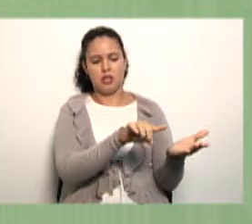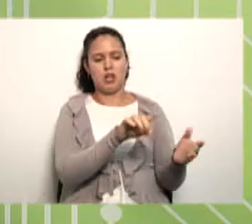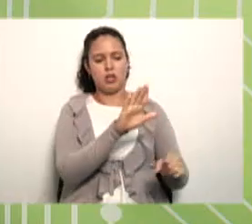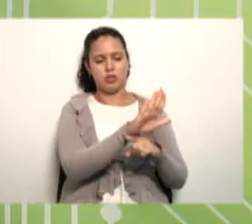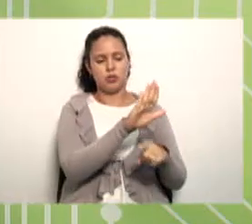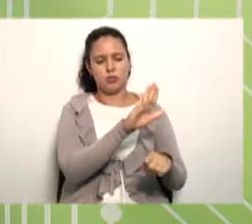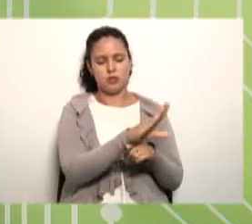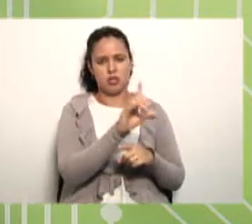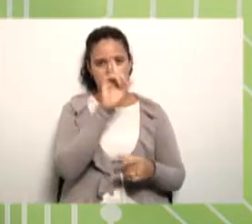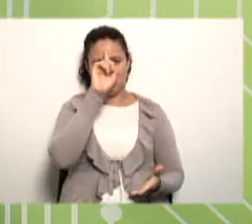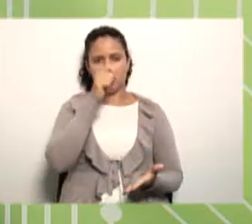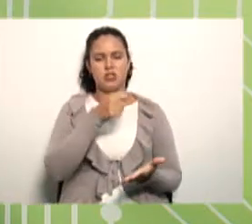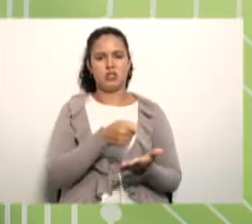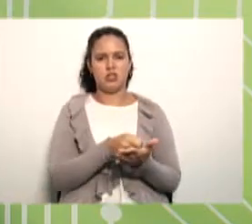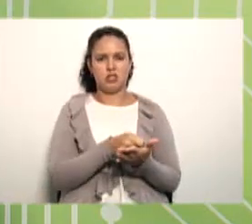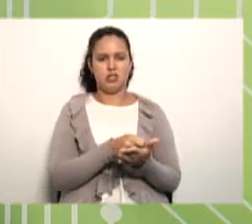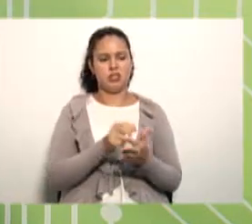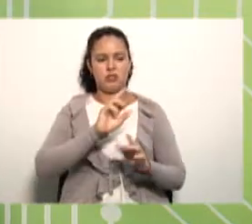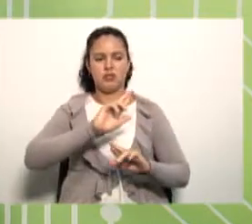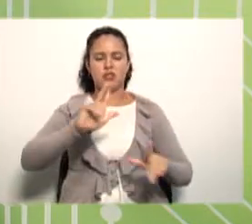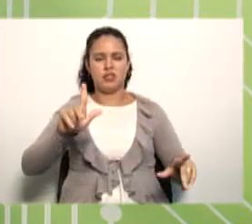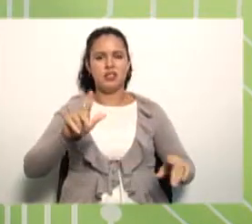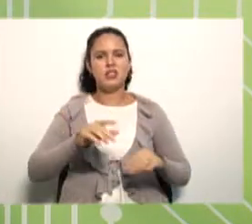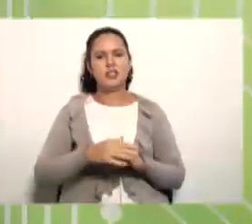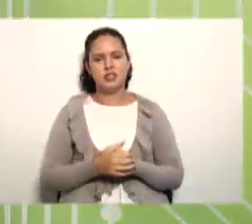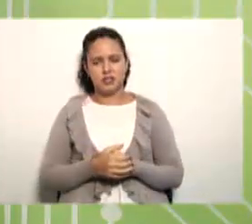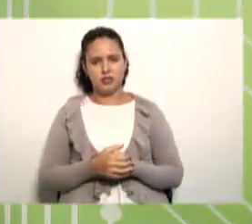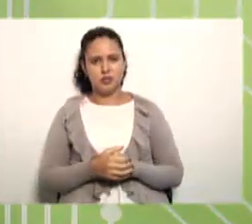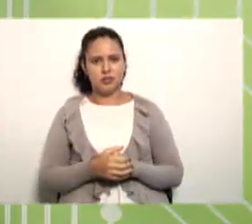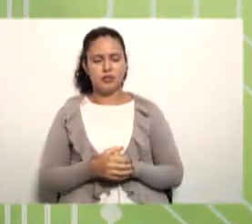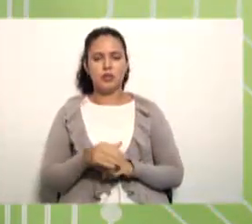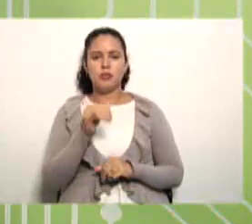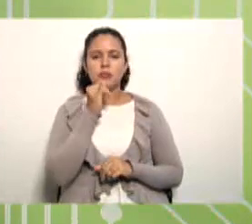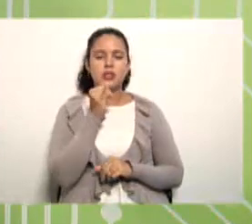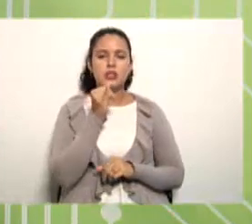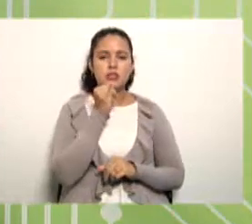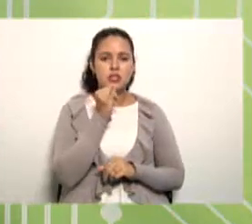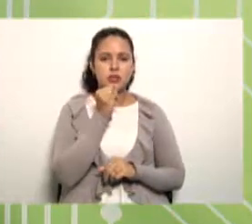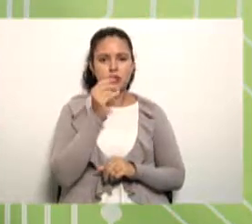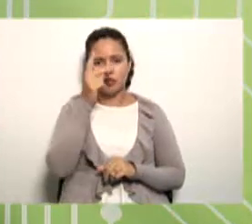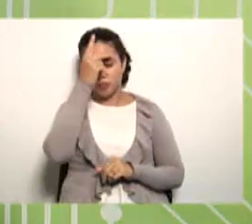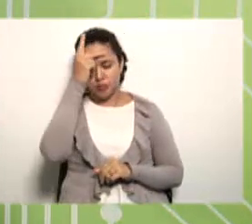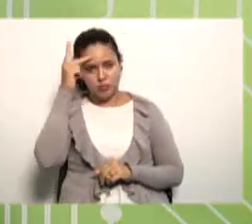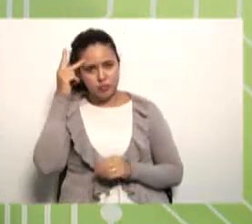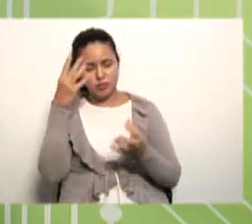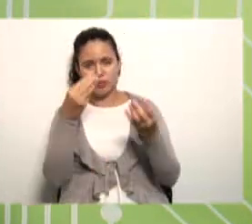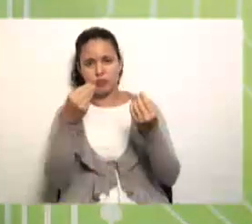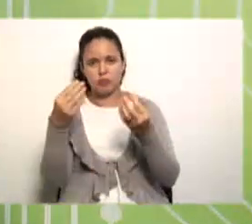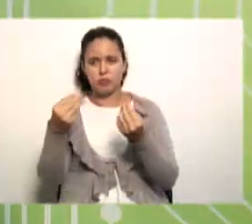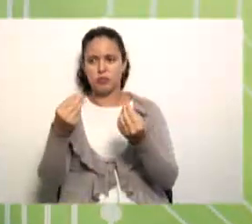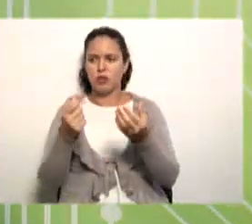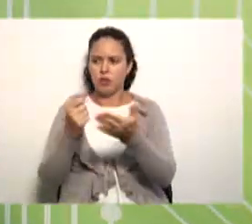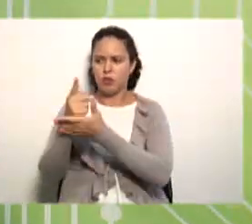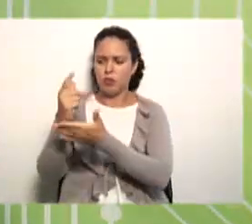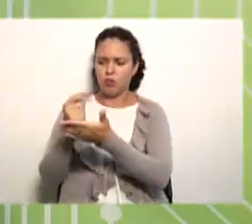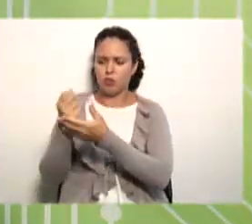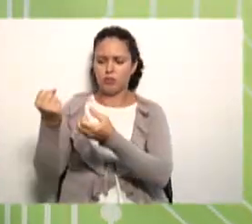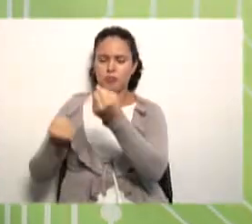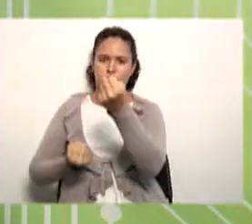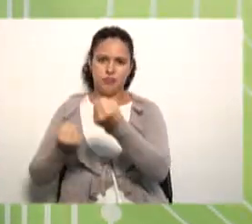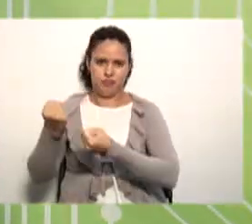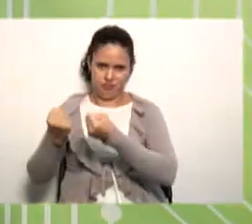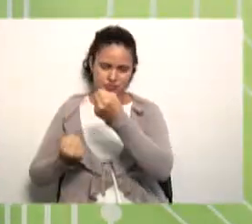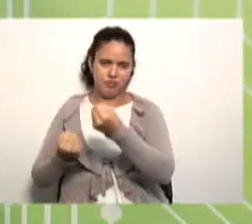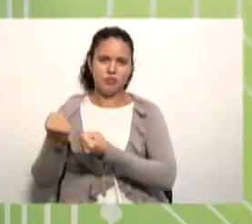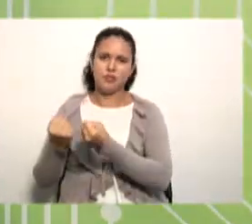alguns exemplos da economia brasileira contemporânea, por exemplo, o número de pessoas que adquiriram automóveis. A gente tem várias explicações para isso, com